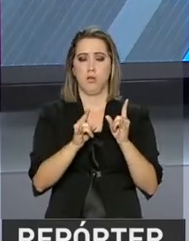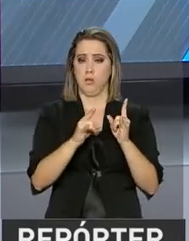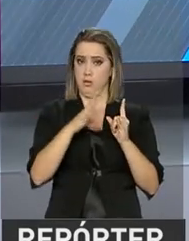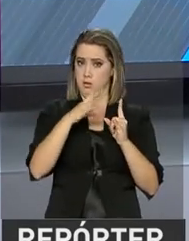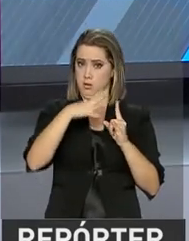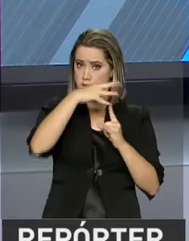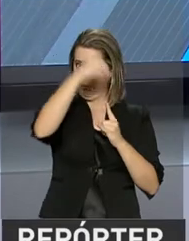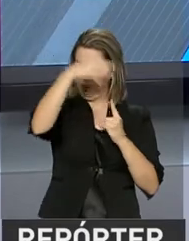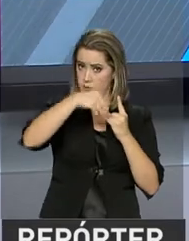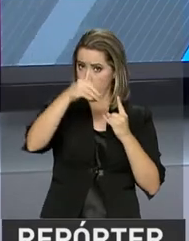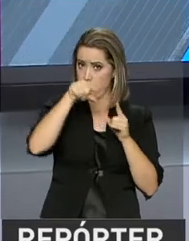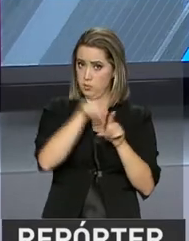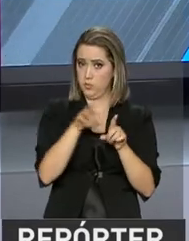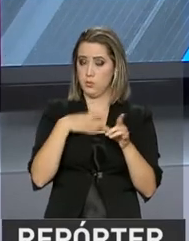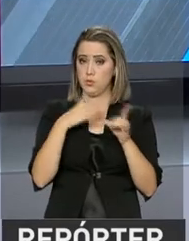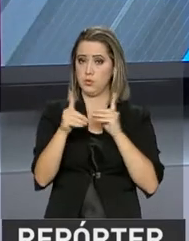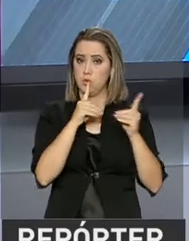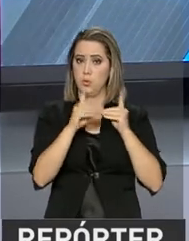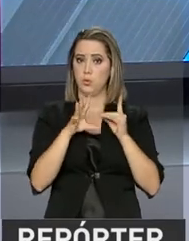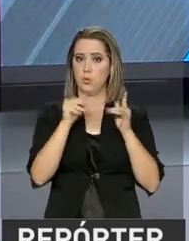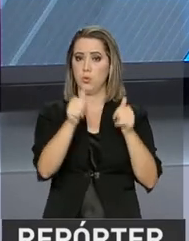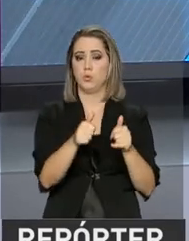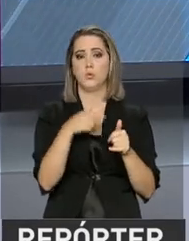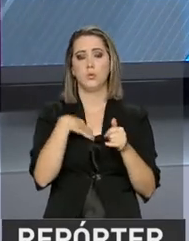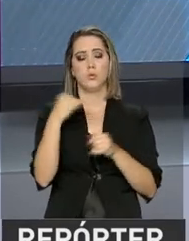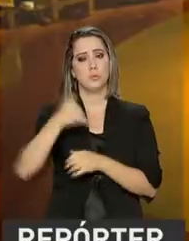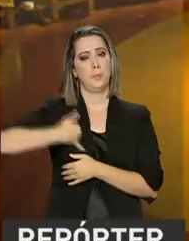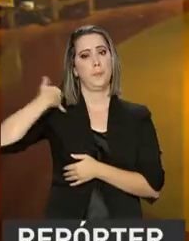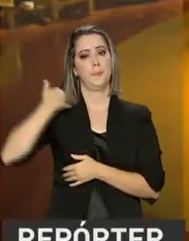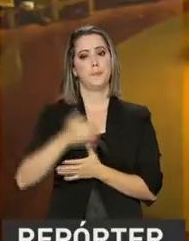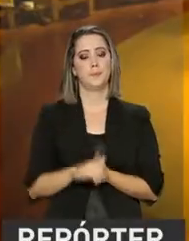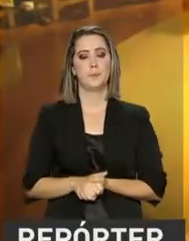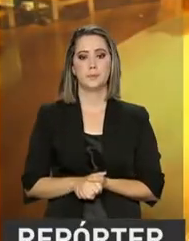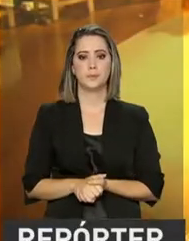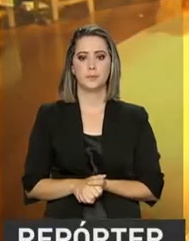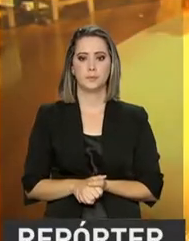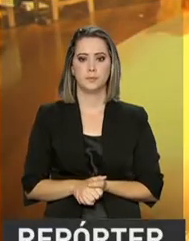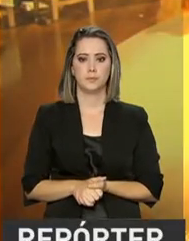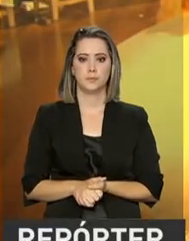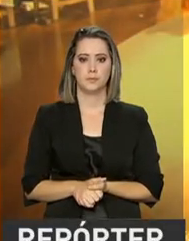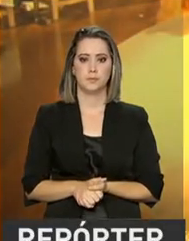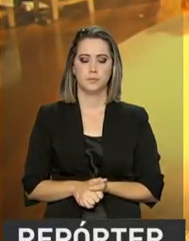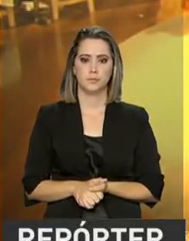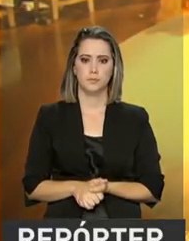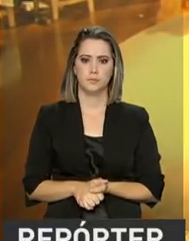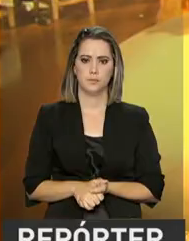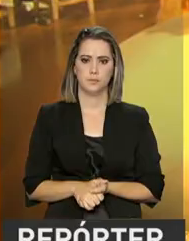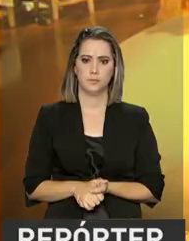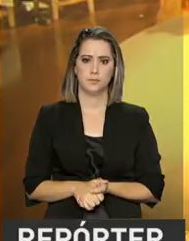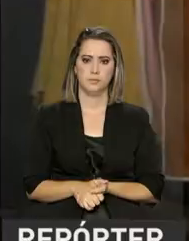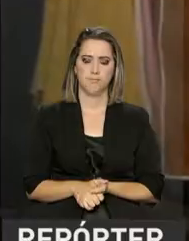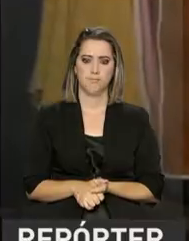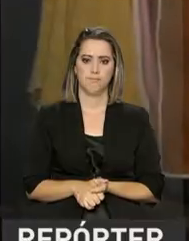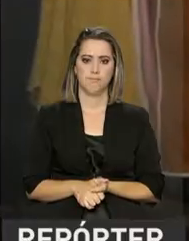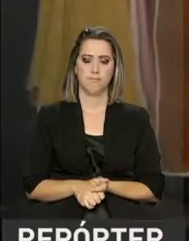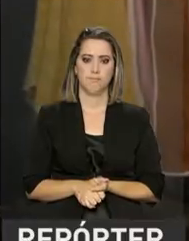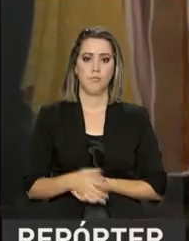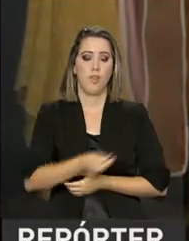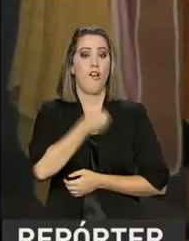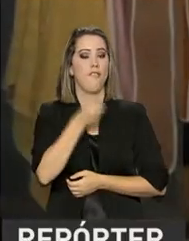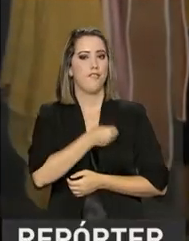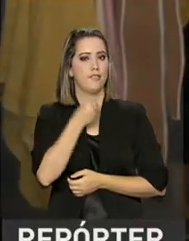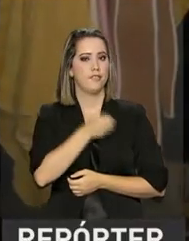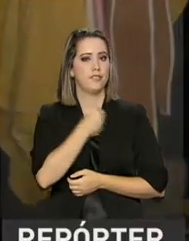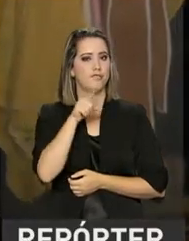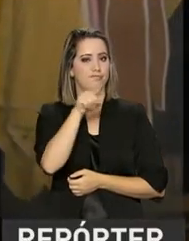Janeiro, dialoga com todas as idades. André, traga meu leite e não feche os livros. A vida do